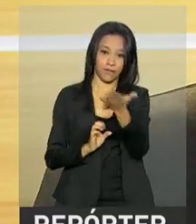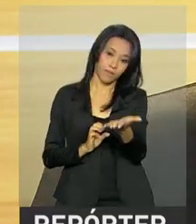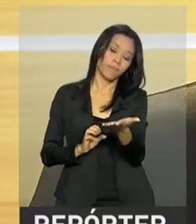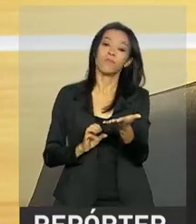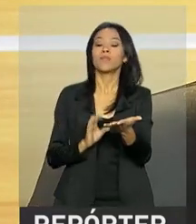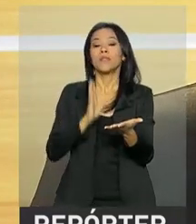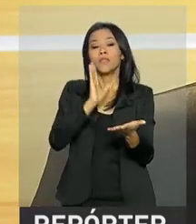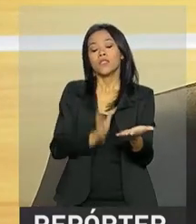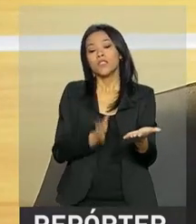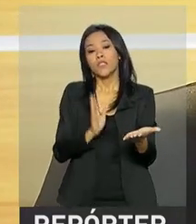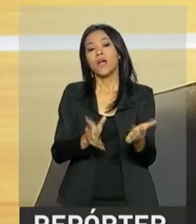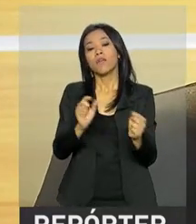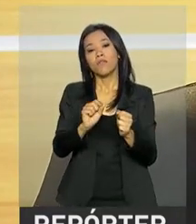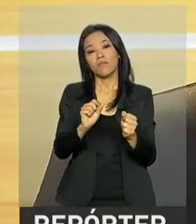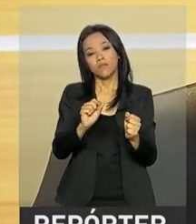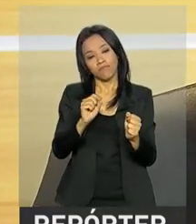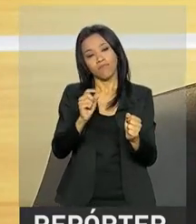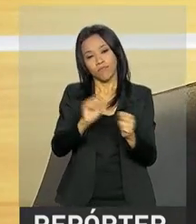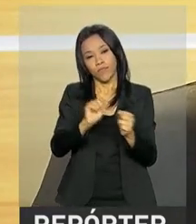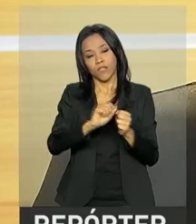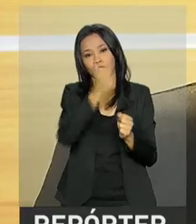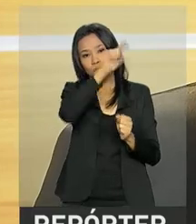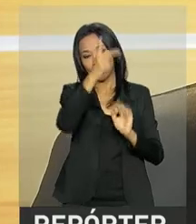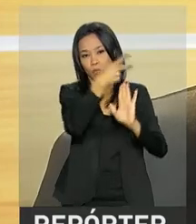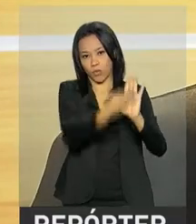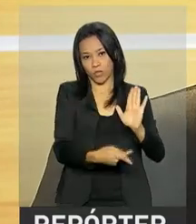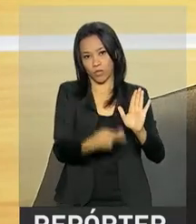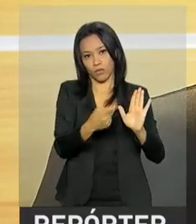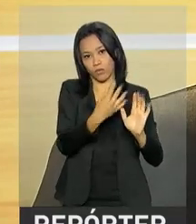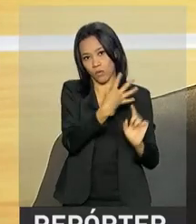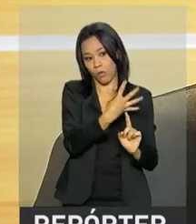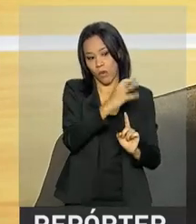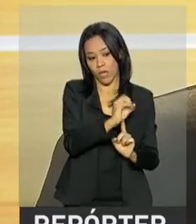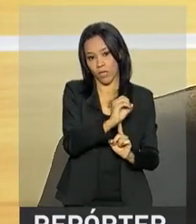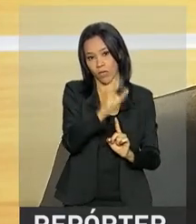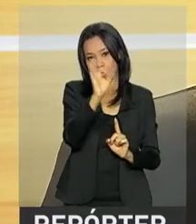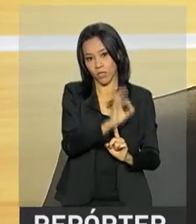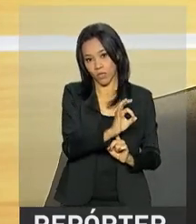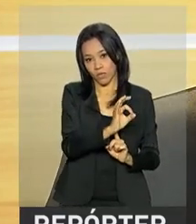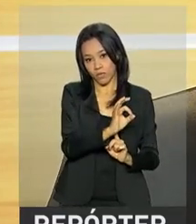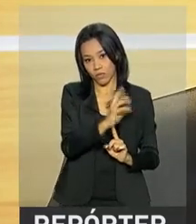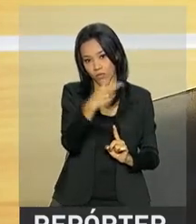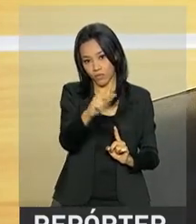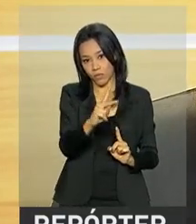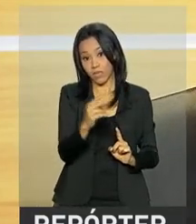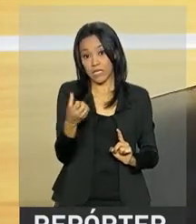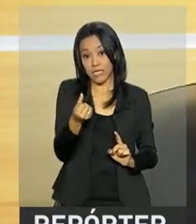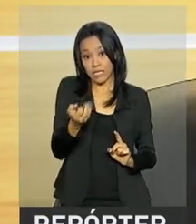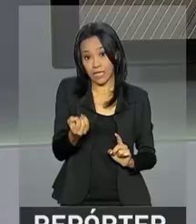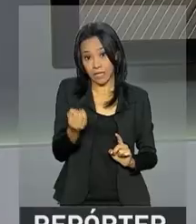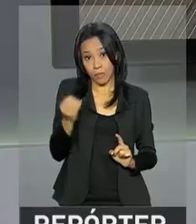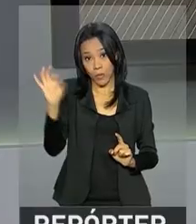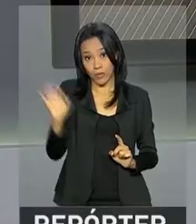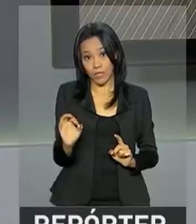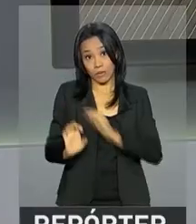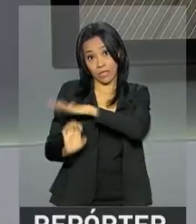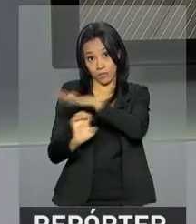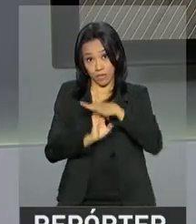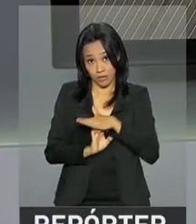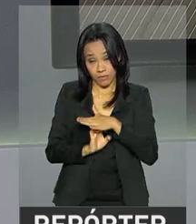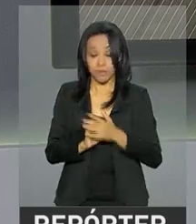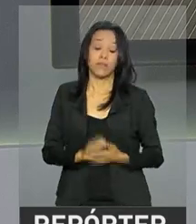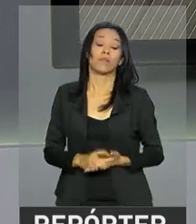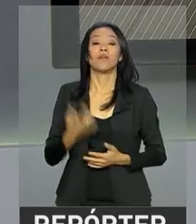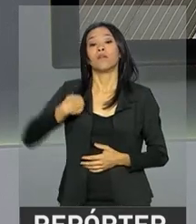inverteu nisso nos projetos que ela financia 40% nosso 60% das empresas nós